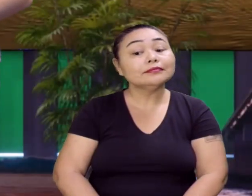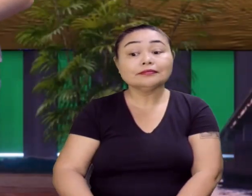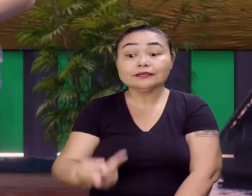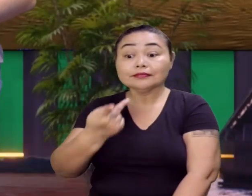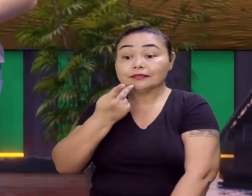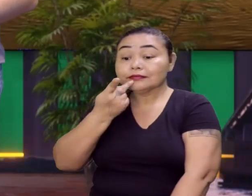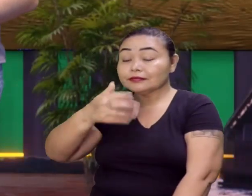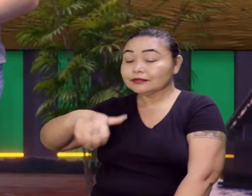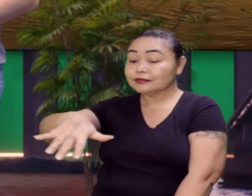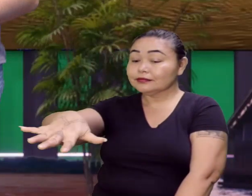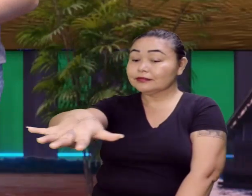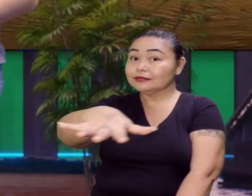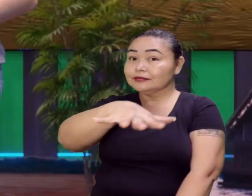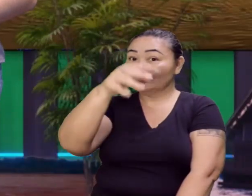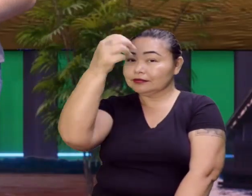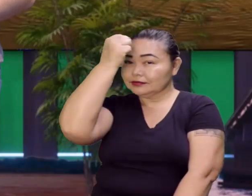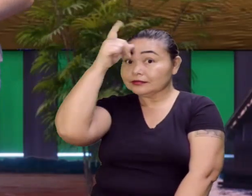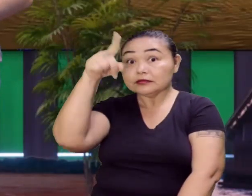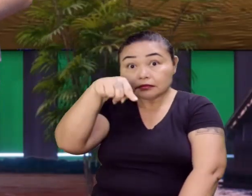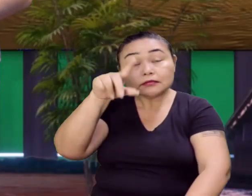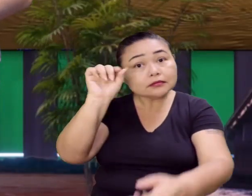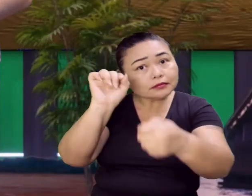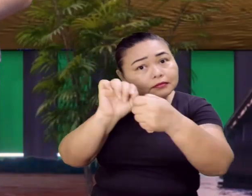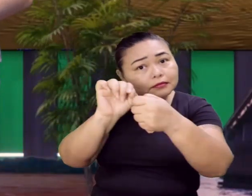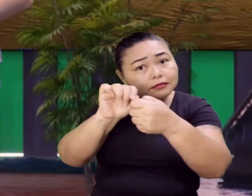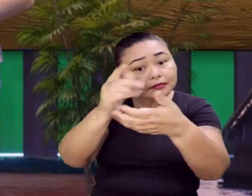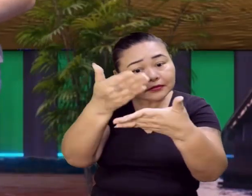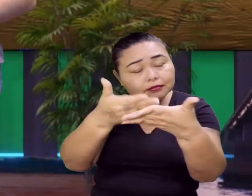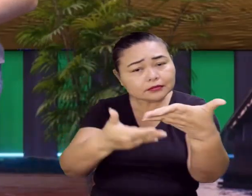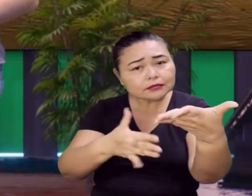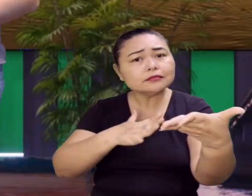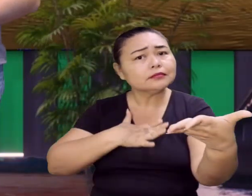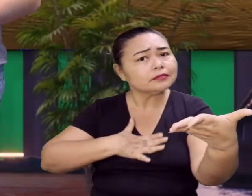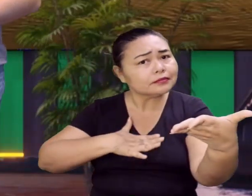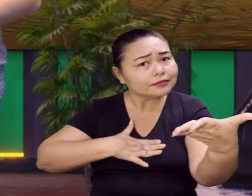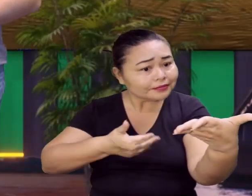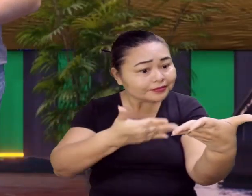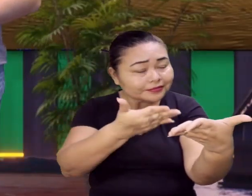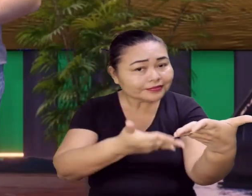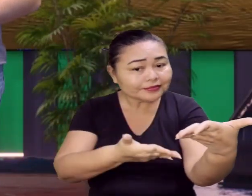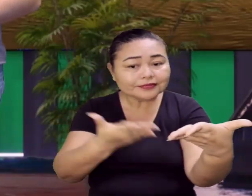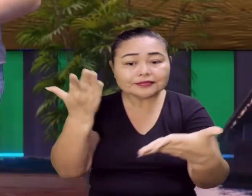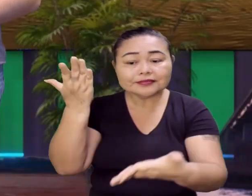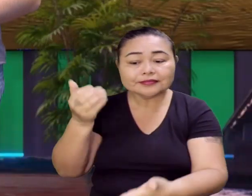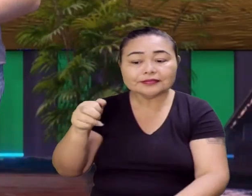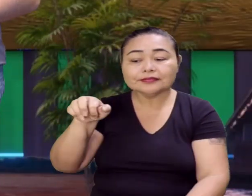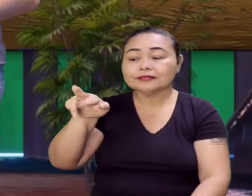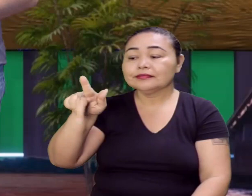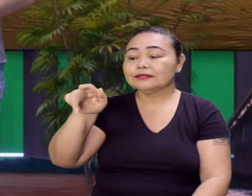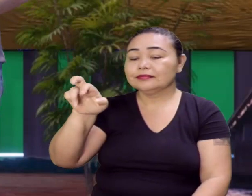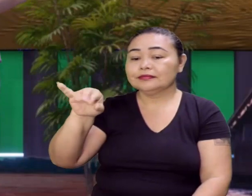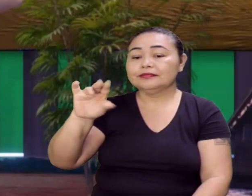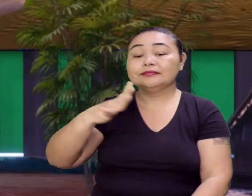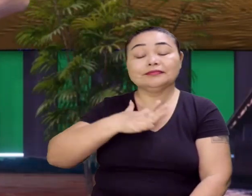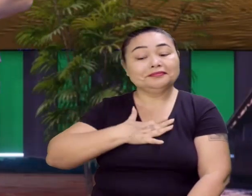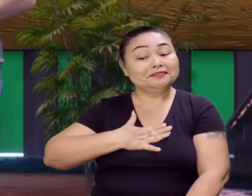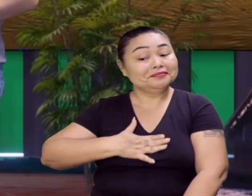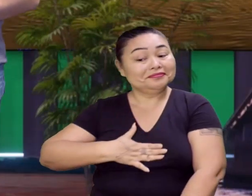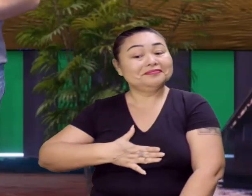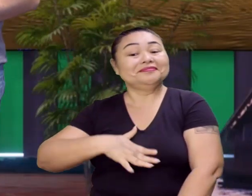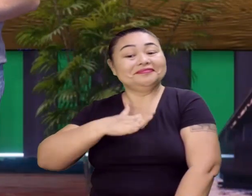Fala, galera esperta! E aí, fizeram a tarefa? De boa, tranquilão, só na manha? E aí, Rogério? Tá tranquila